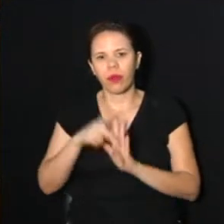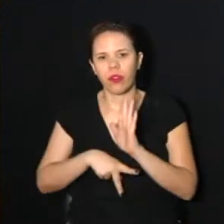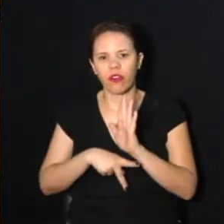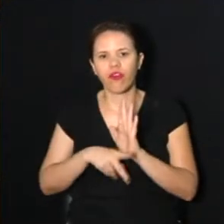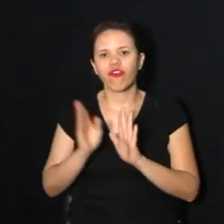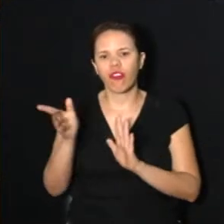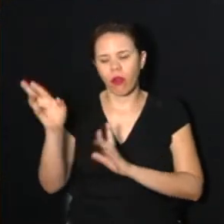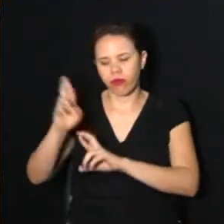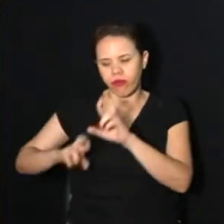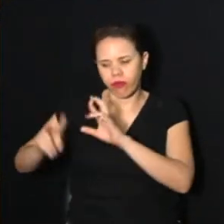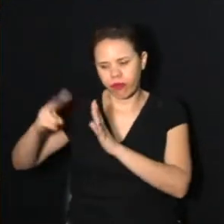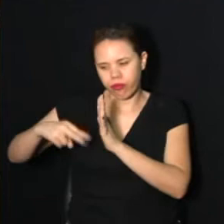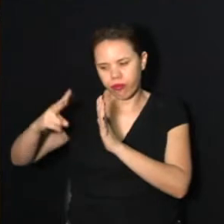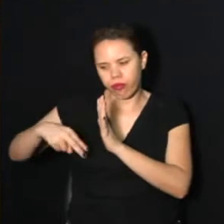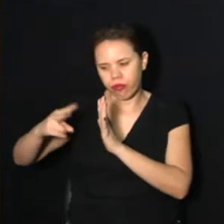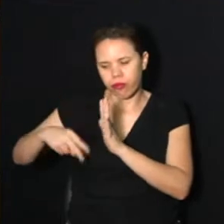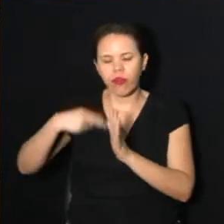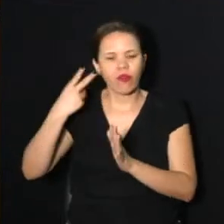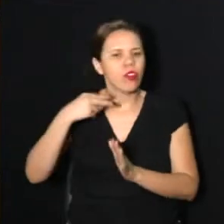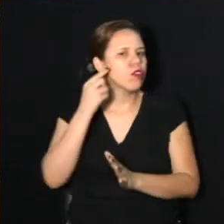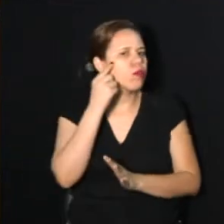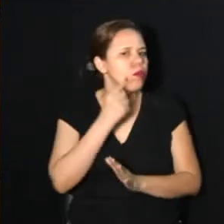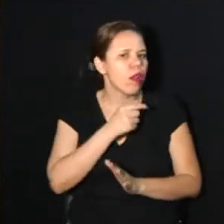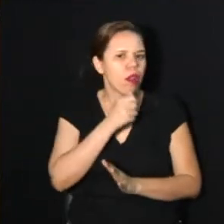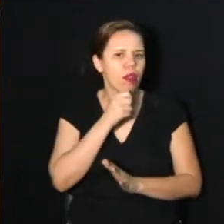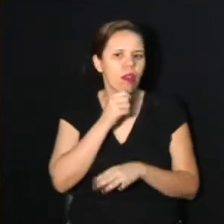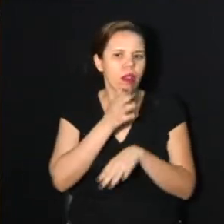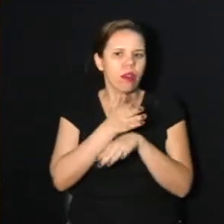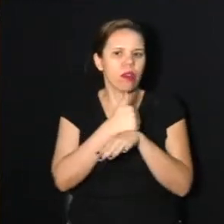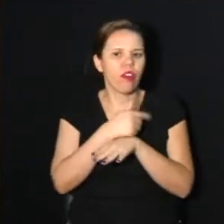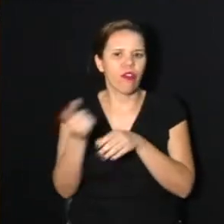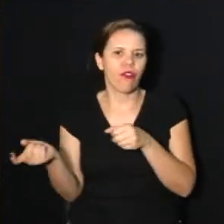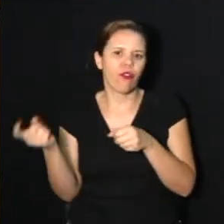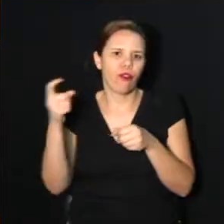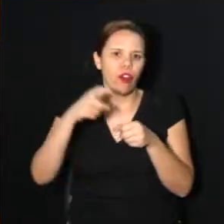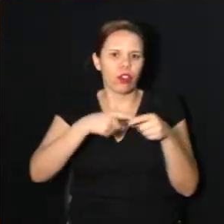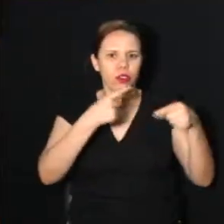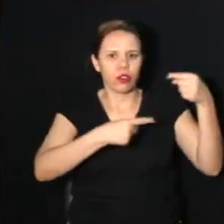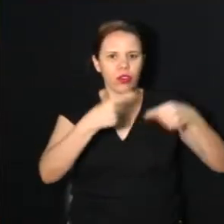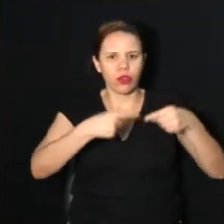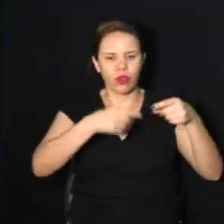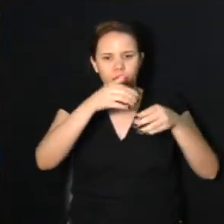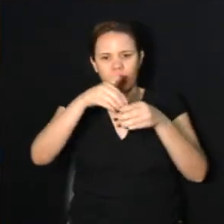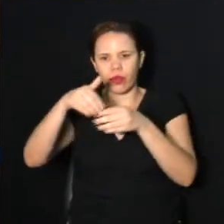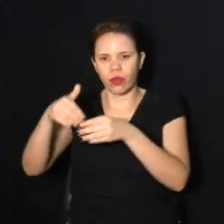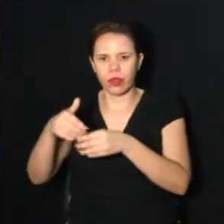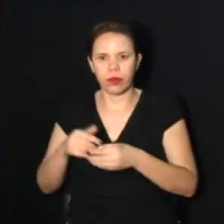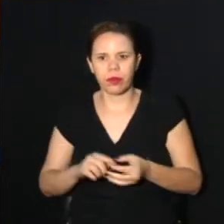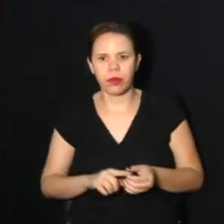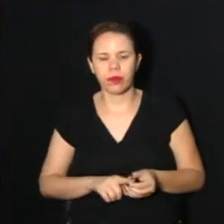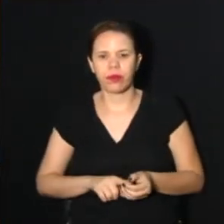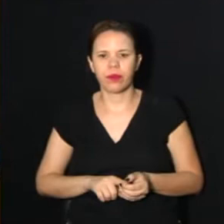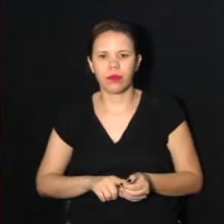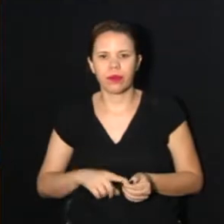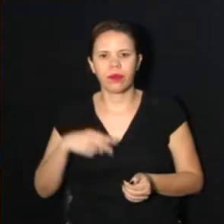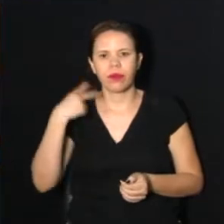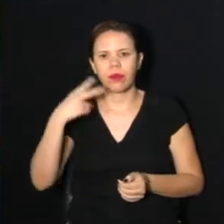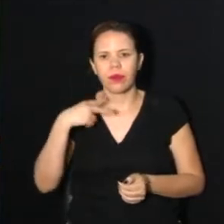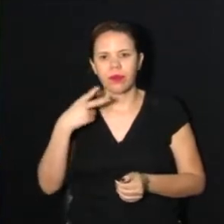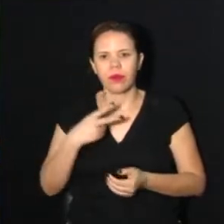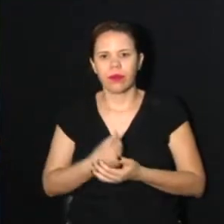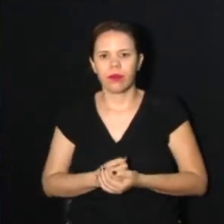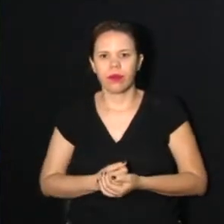vista ao vereador Marcelo Silva. O projeto volta à discussão e votação. Vereador